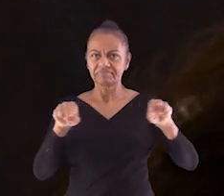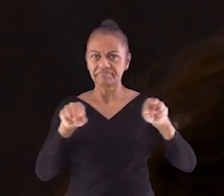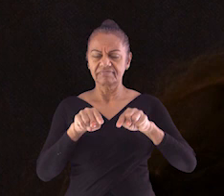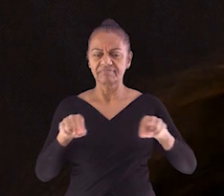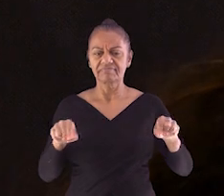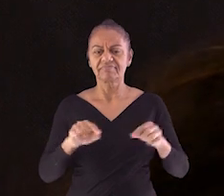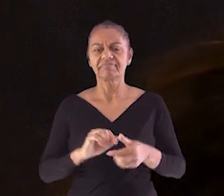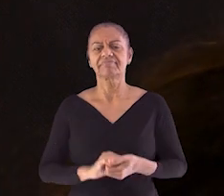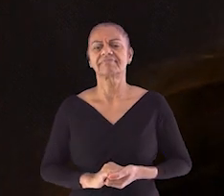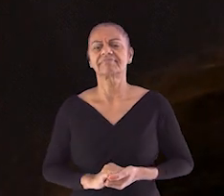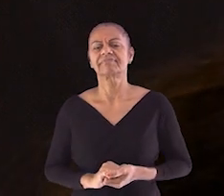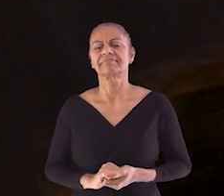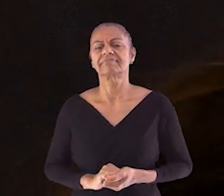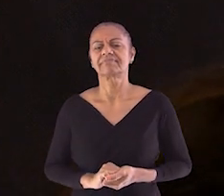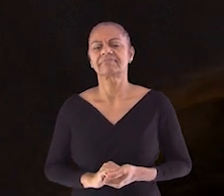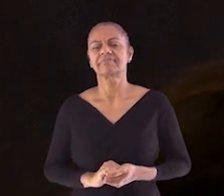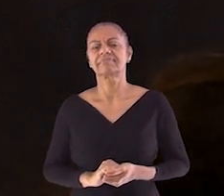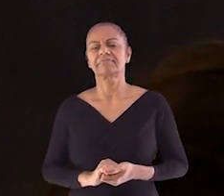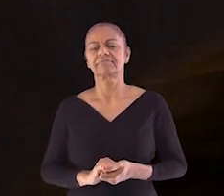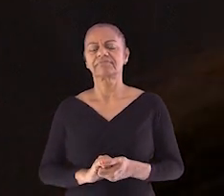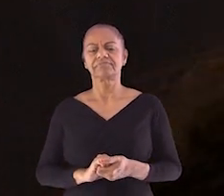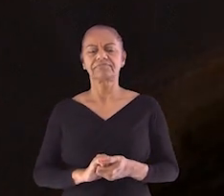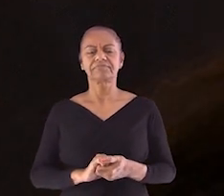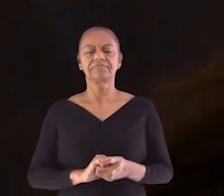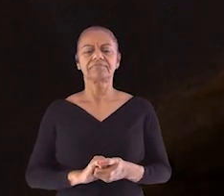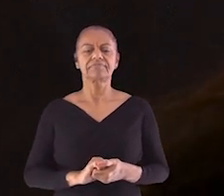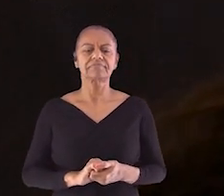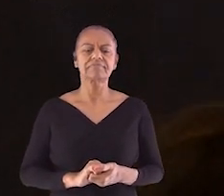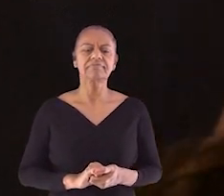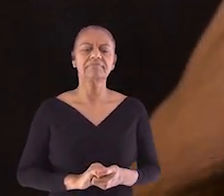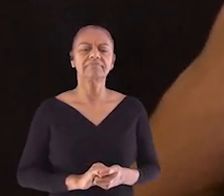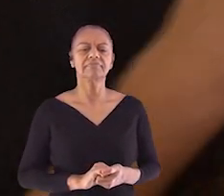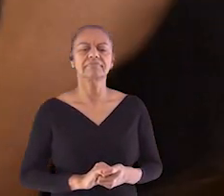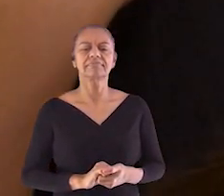Então vou pegar a régua e fazer essas 3 linhas.